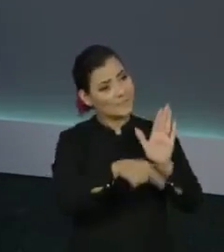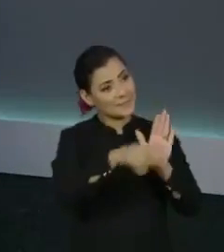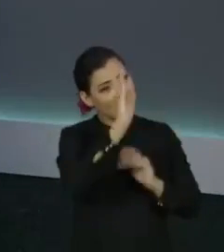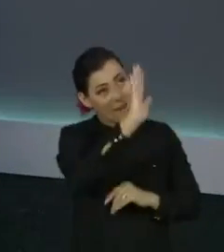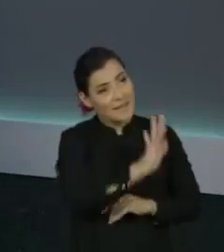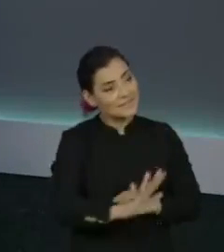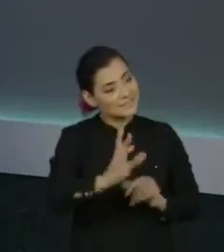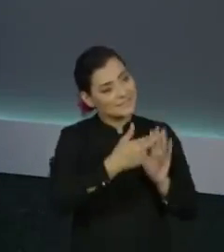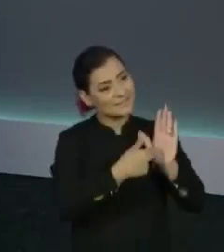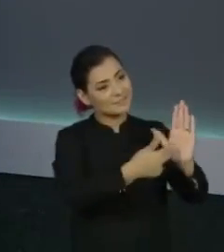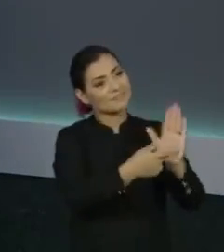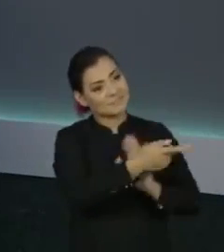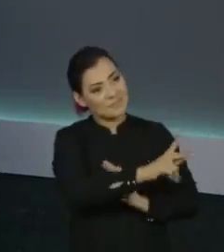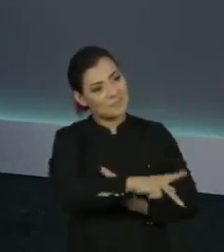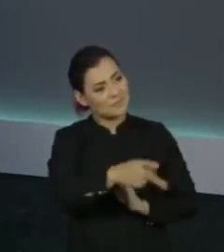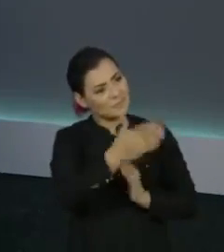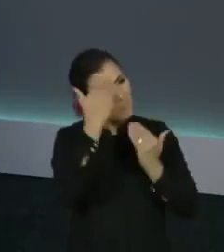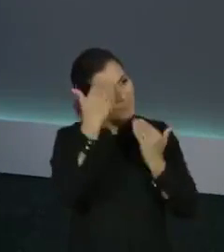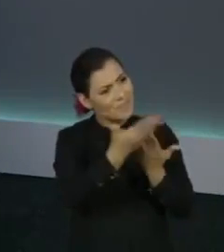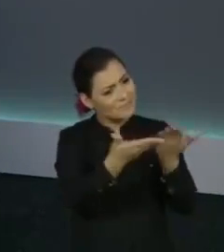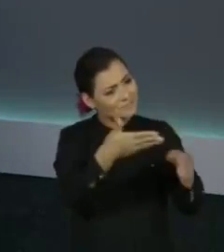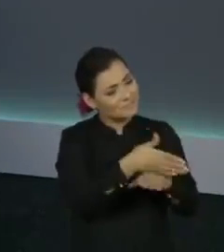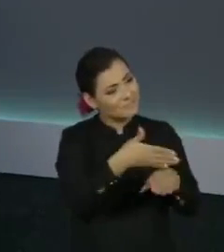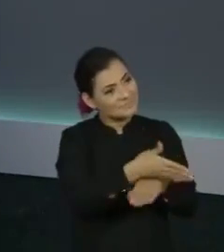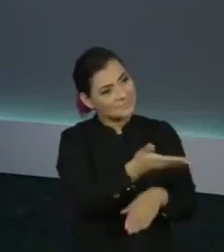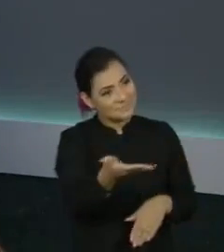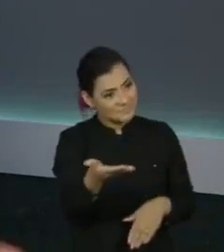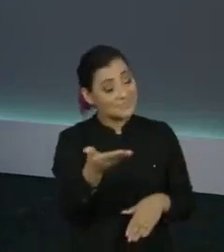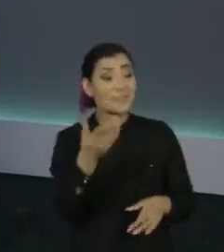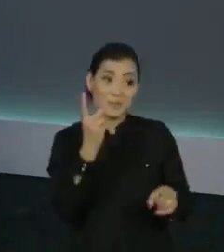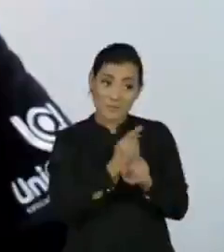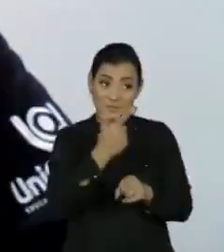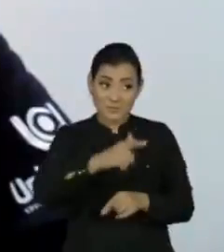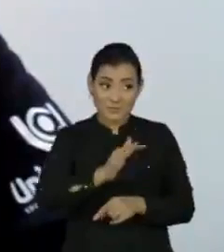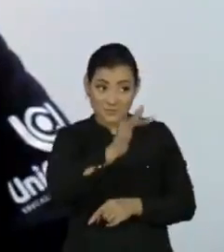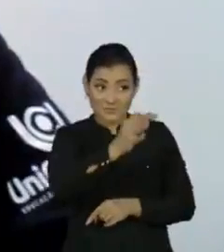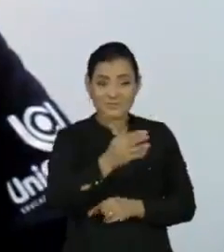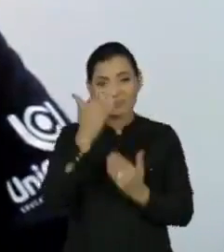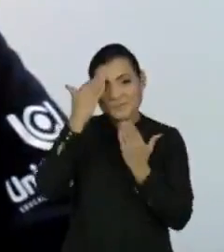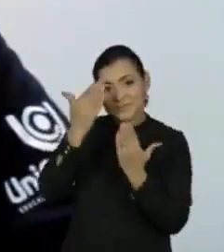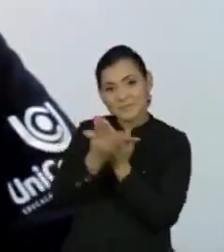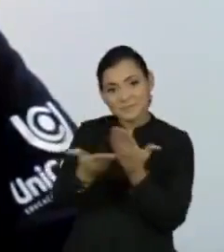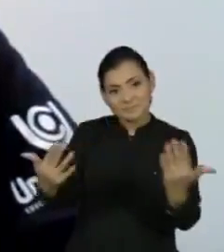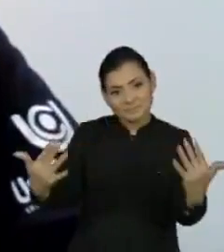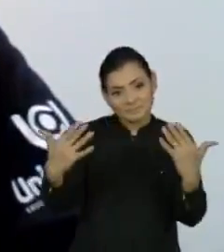do Brasil. Muito obrigada por estar conosco e até a próxima. Muito obrigado também. Até a próxima.